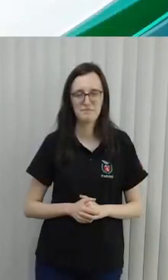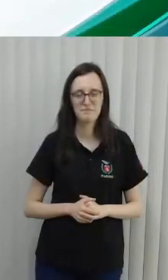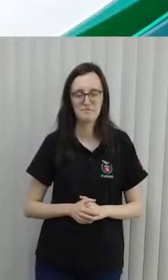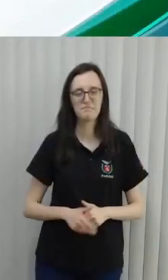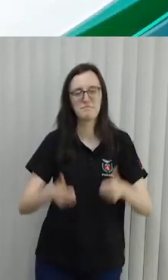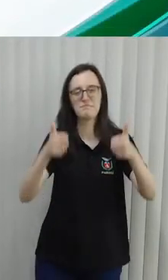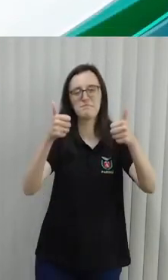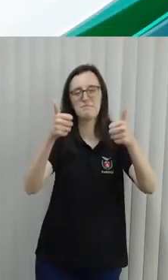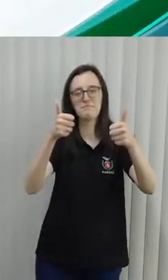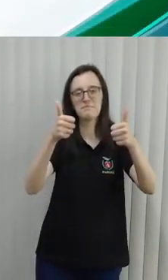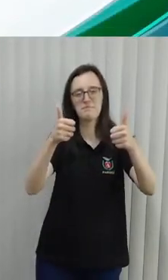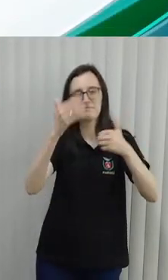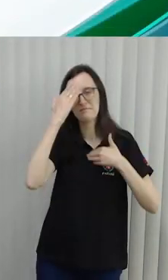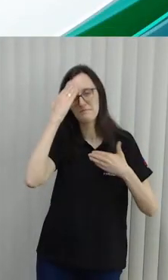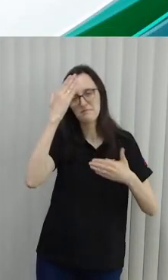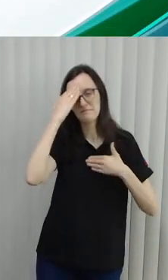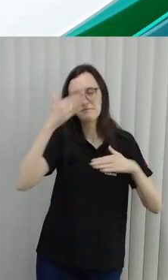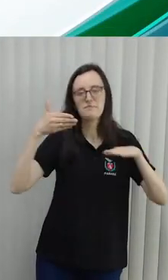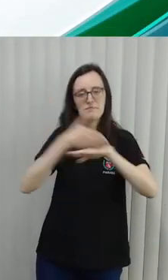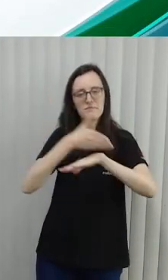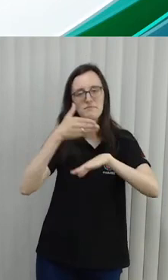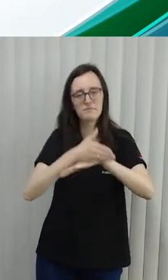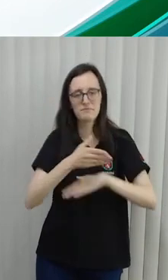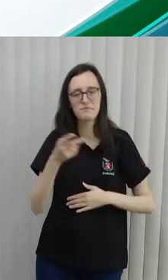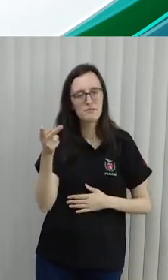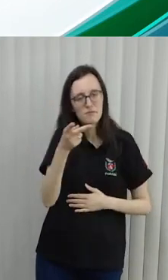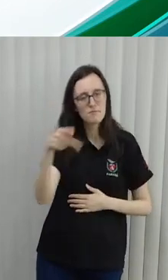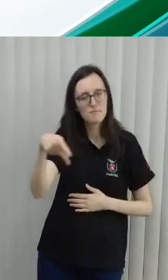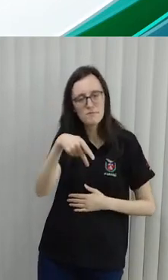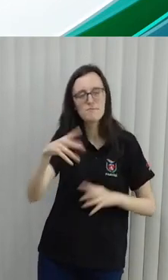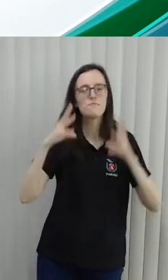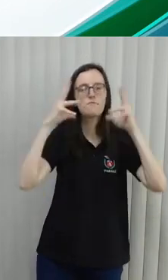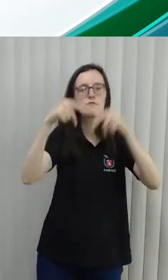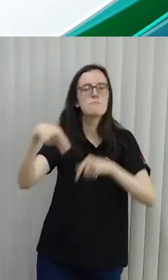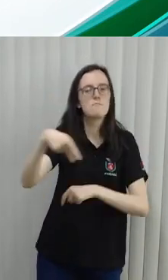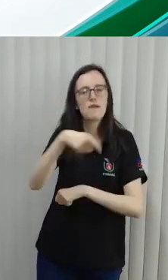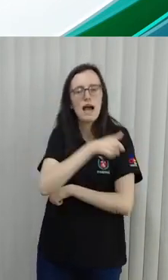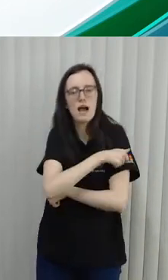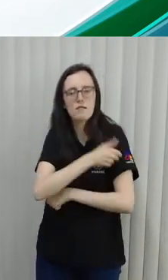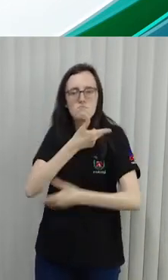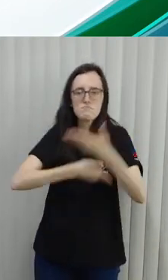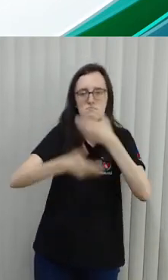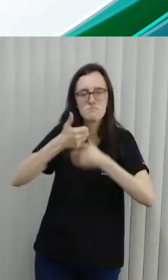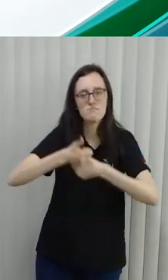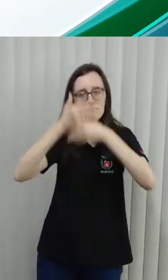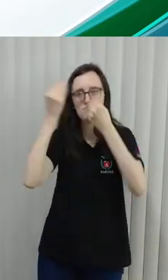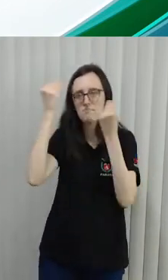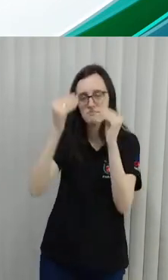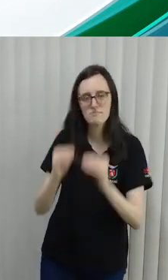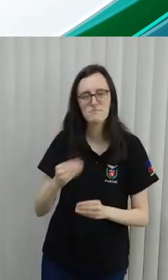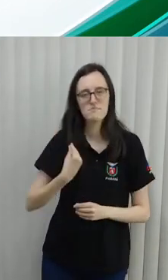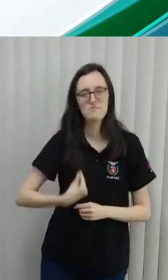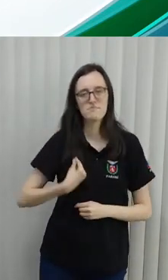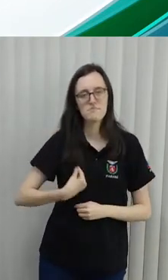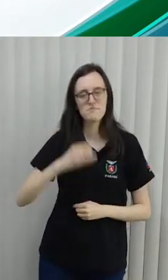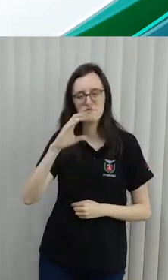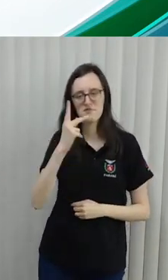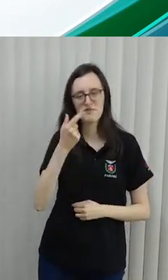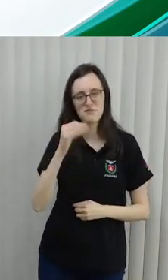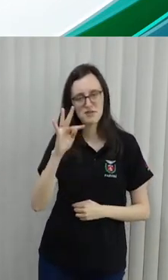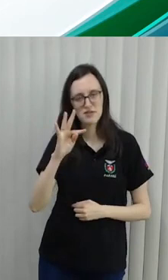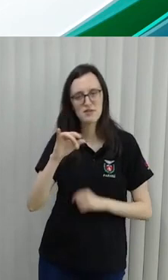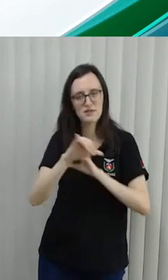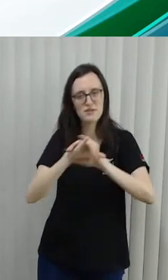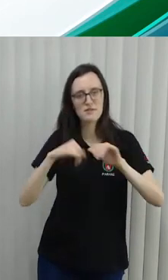Valeu, pessoal. Agradeço a participação de todos, aos professores, aos alunos que interagiram, que deixaram seu recado ali no chat do